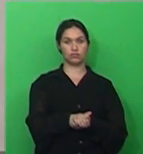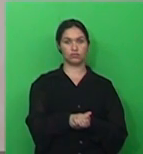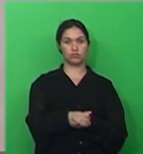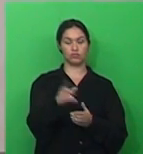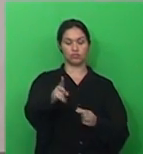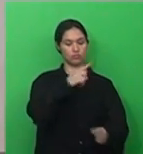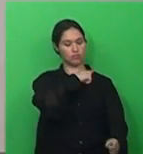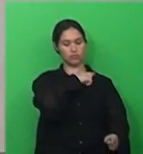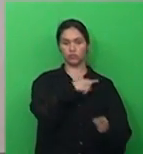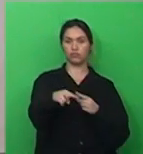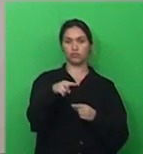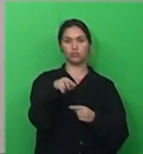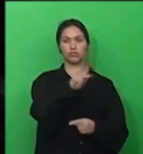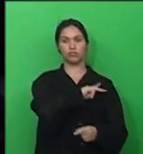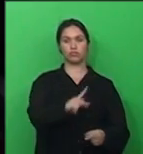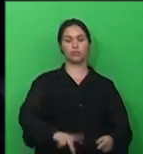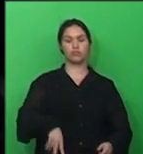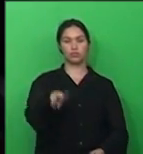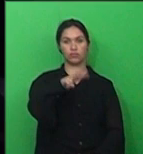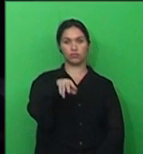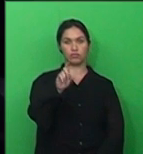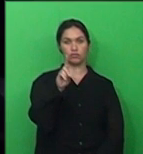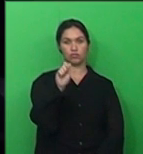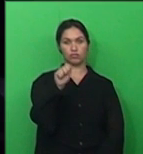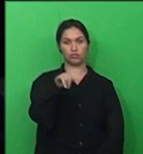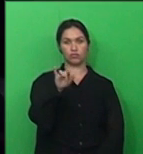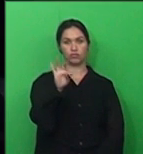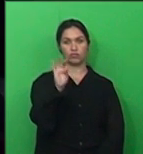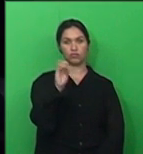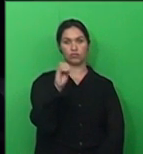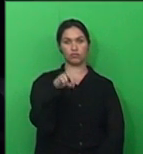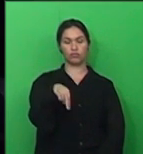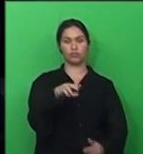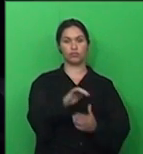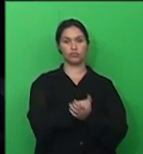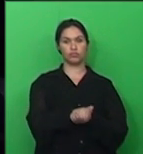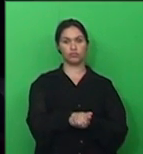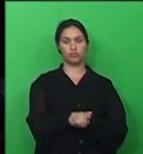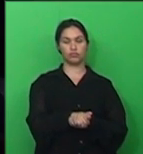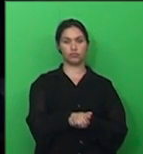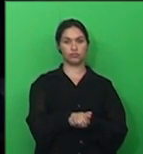Contra o veto, senhor presidente. Vereador Dailton Felzer.